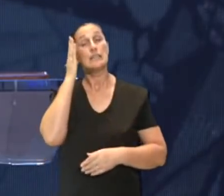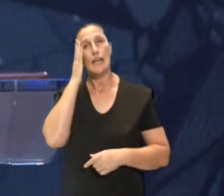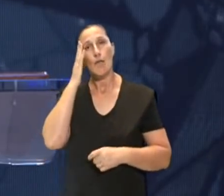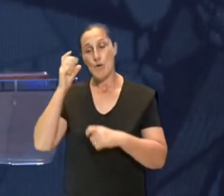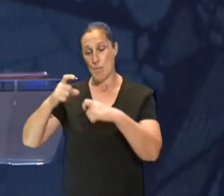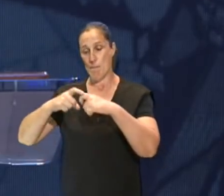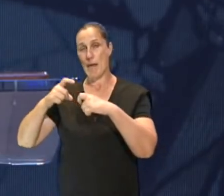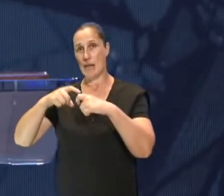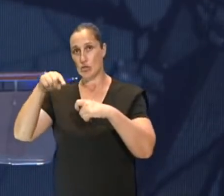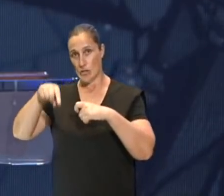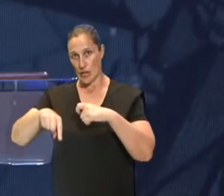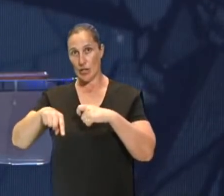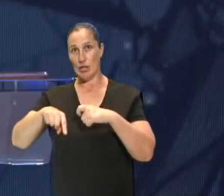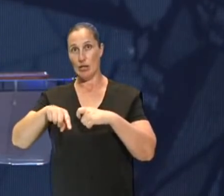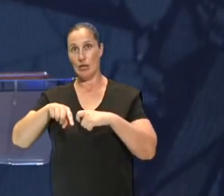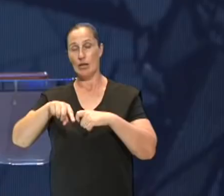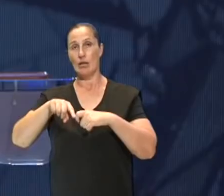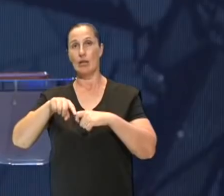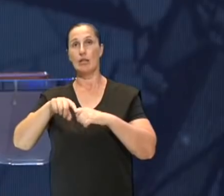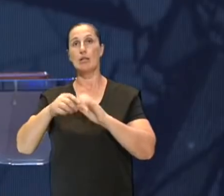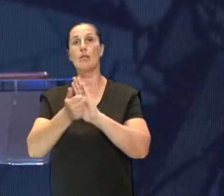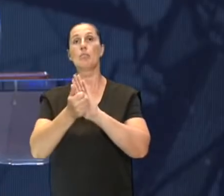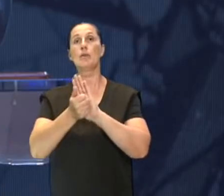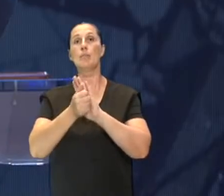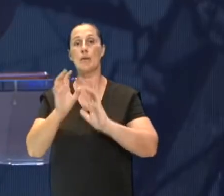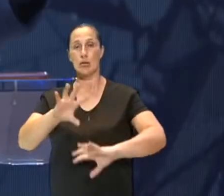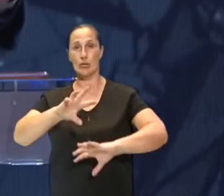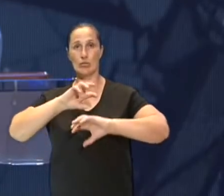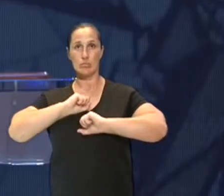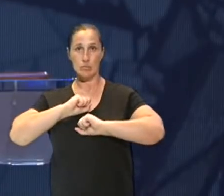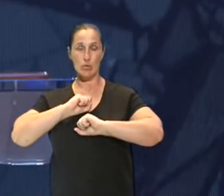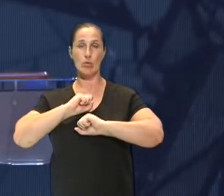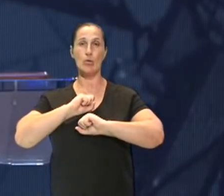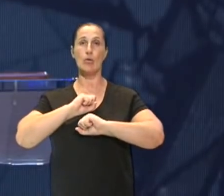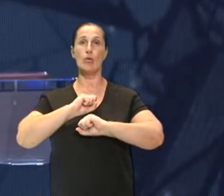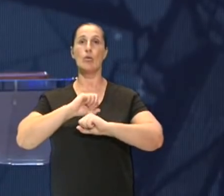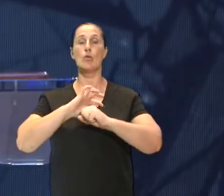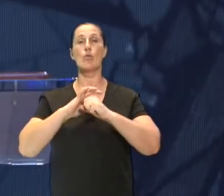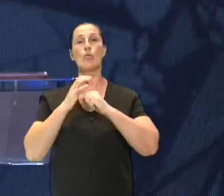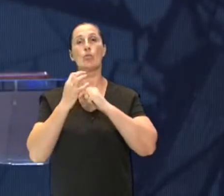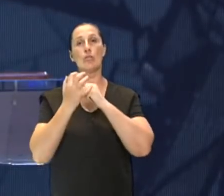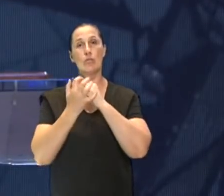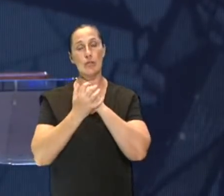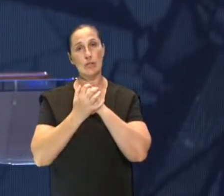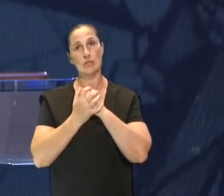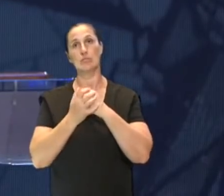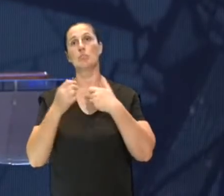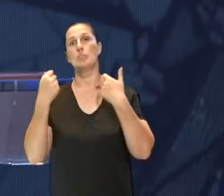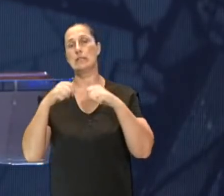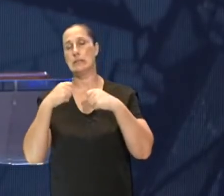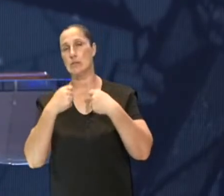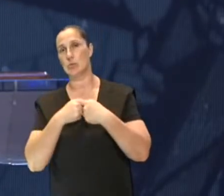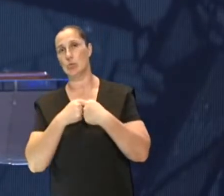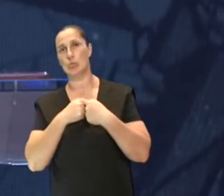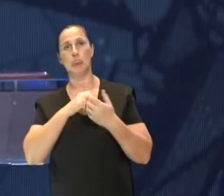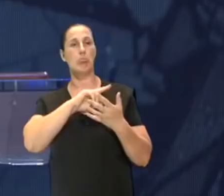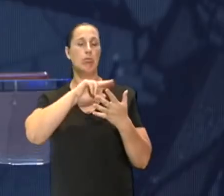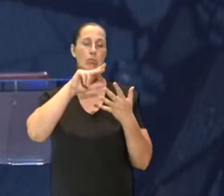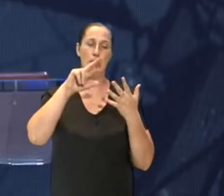da nossa igreja, pegou Covid, e também ficou internado no hospital e precisou passar por